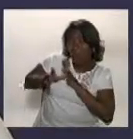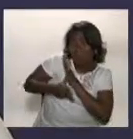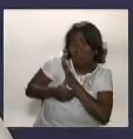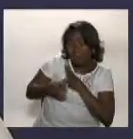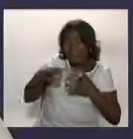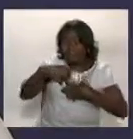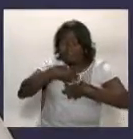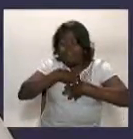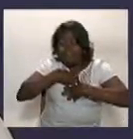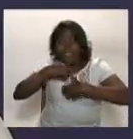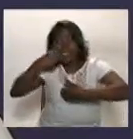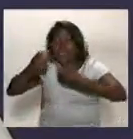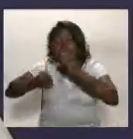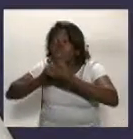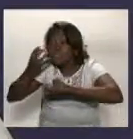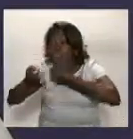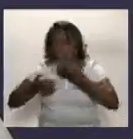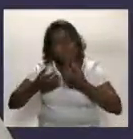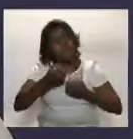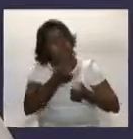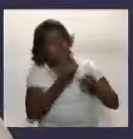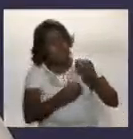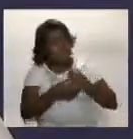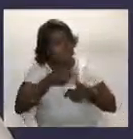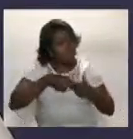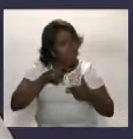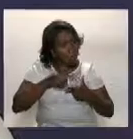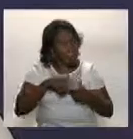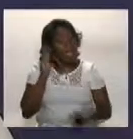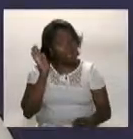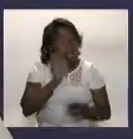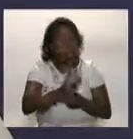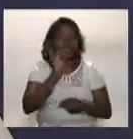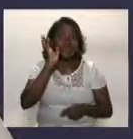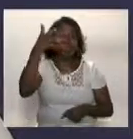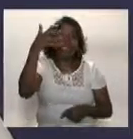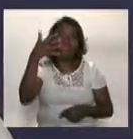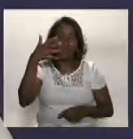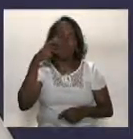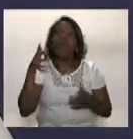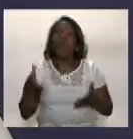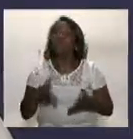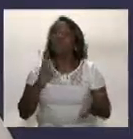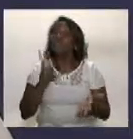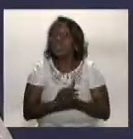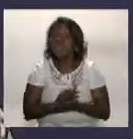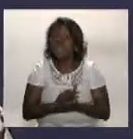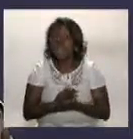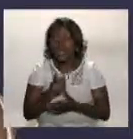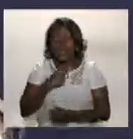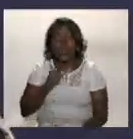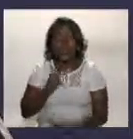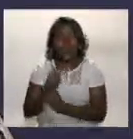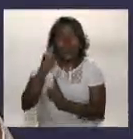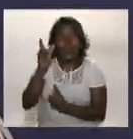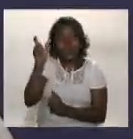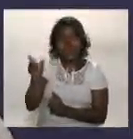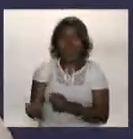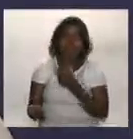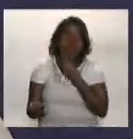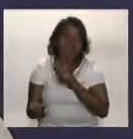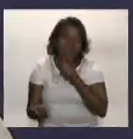projeto virou lei. O segundo momento que a gente começou a refletir foi muito também uma conversa com a Associação